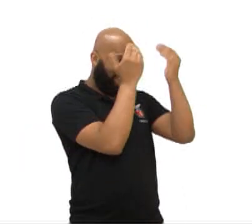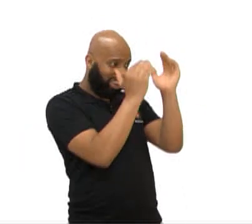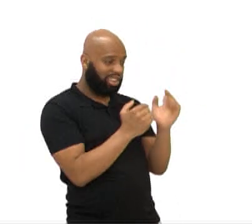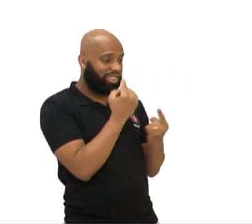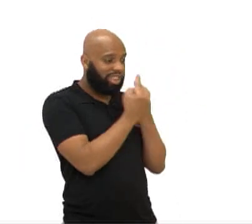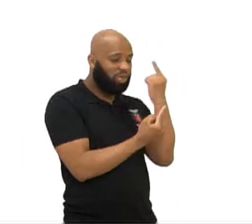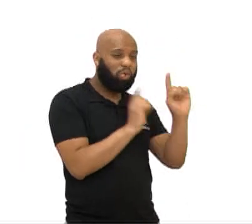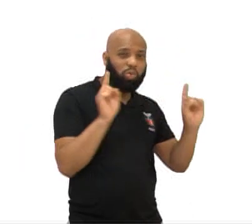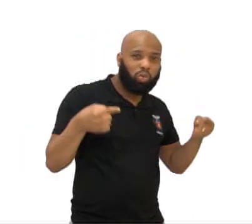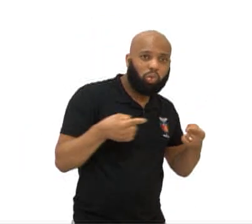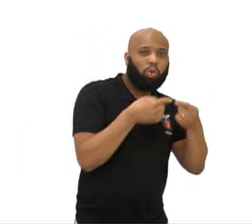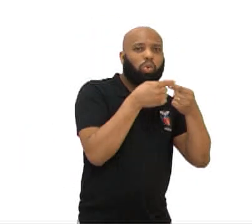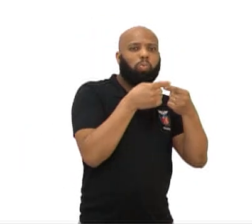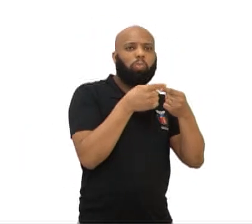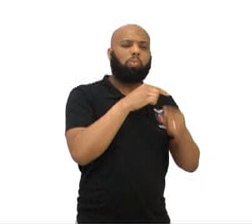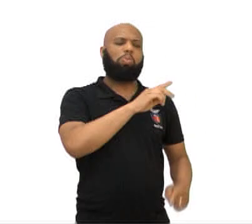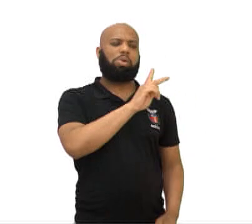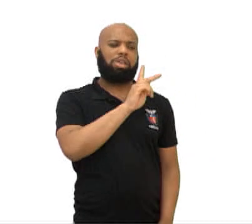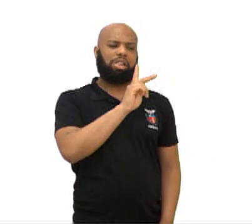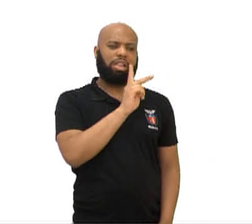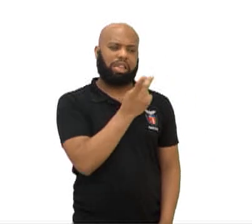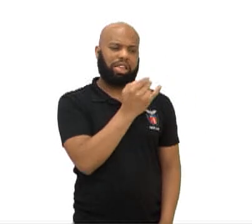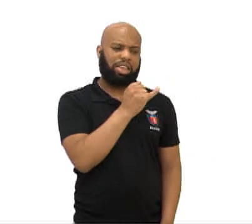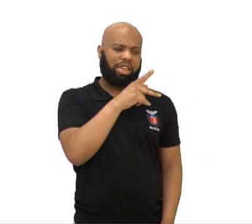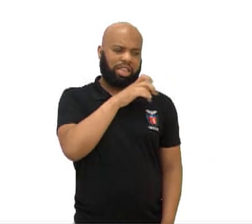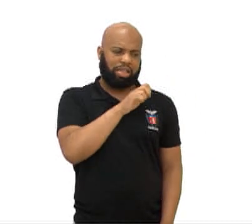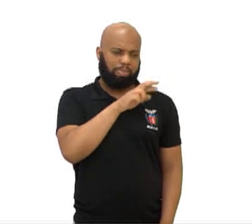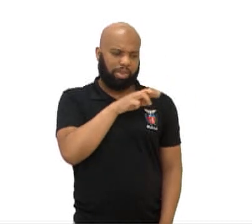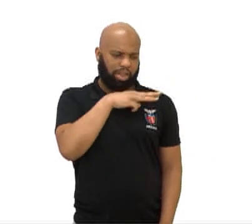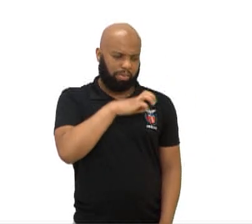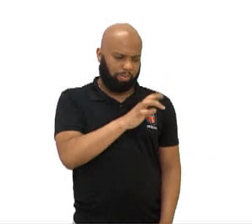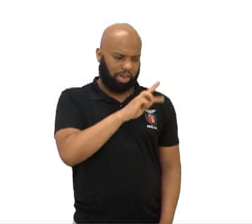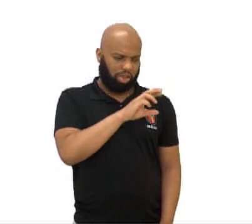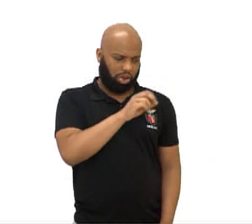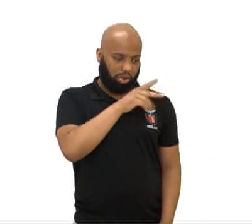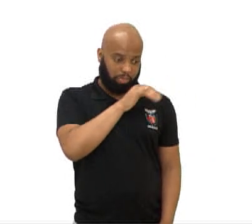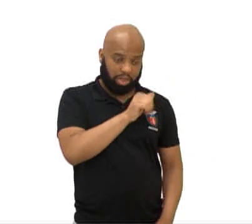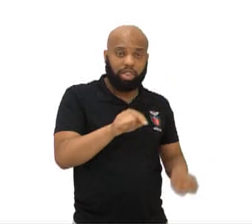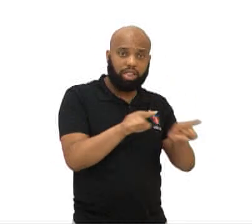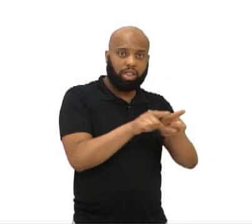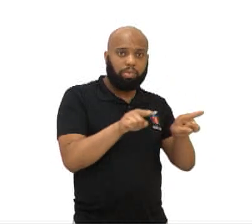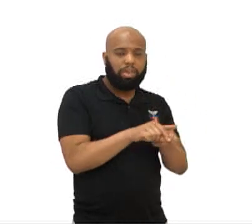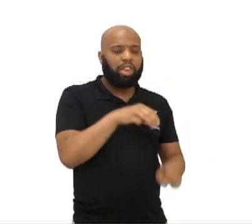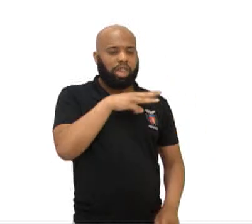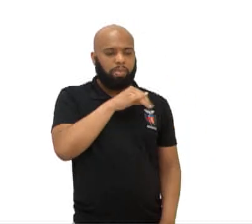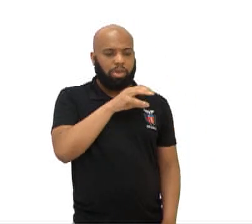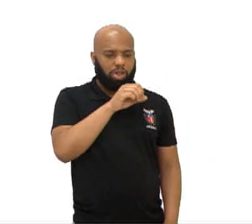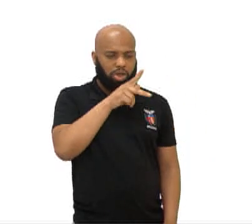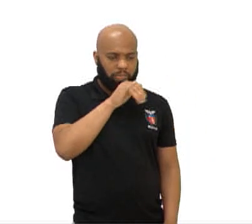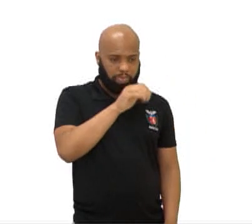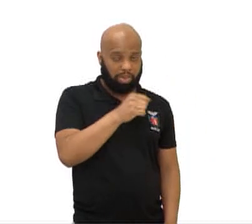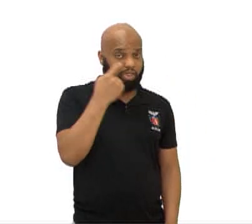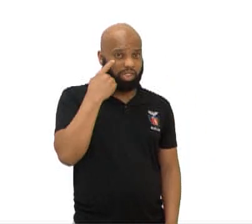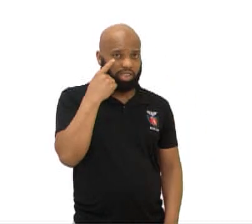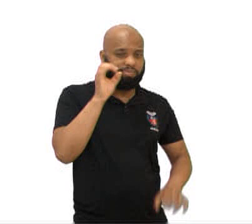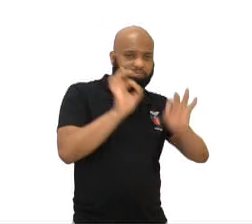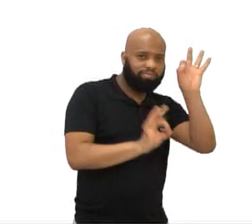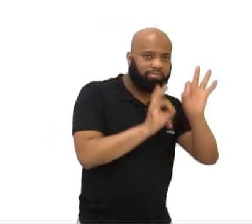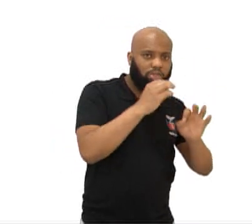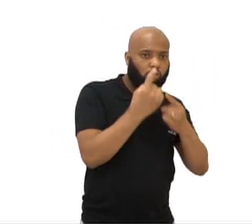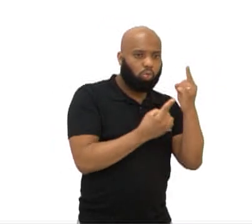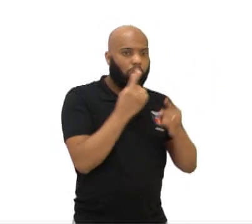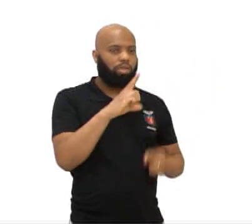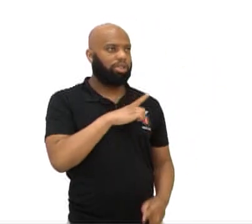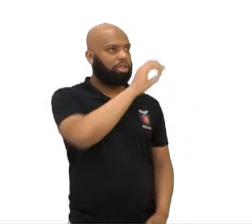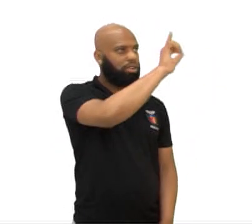com miopia, depois com hipermetropia e por último o olho normal. Na letra D, o olho com miopia, depois o